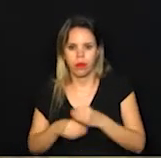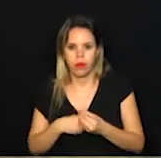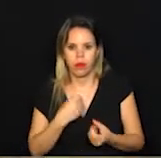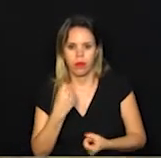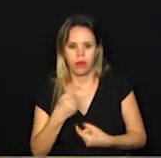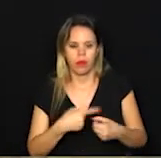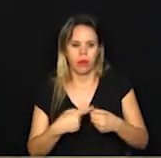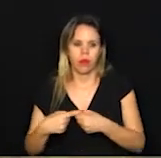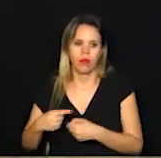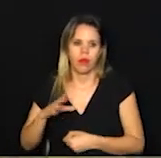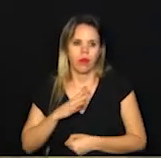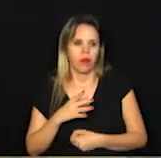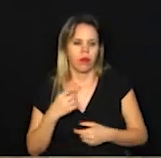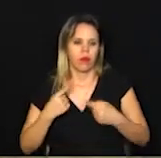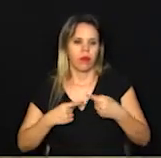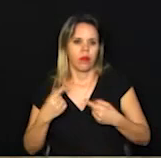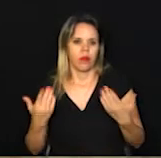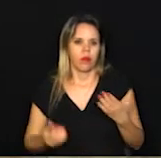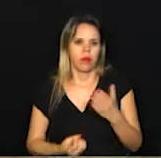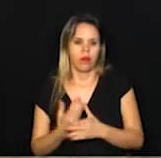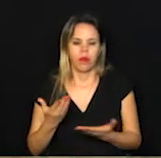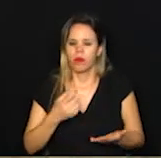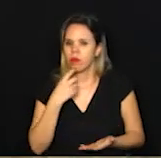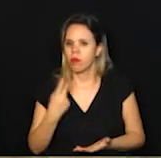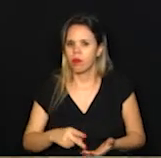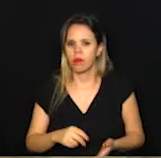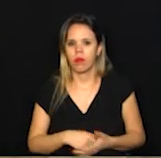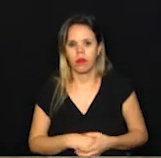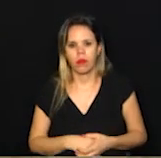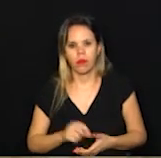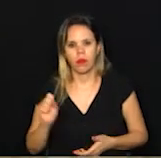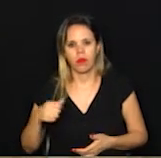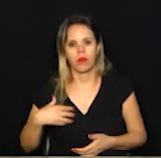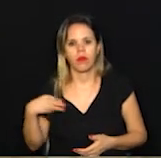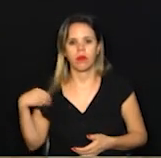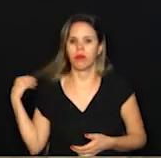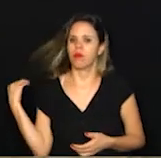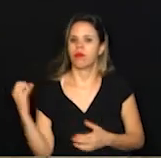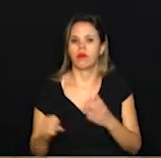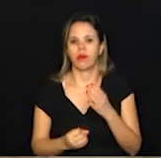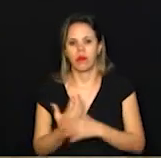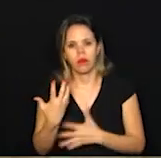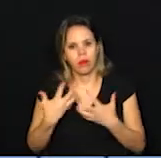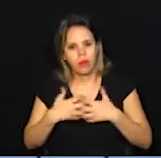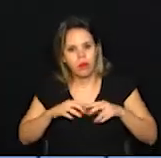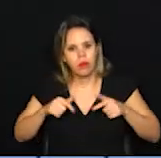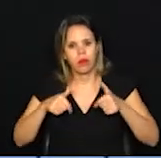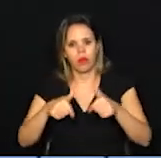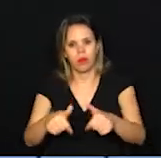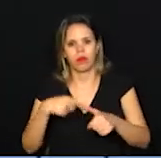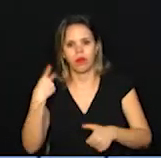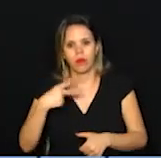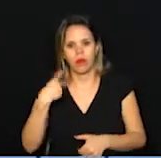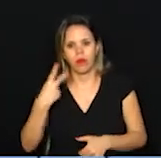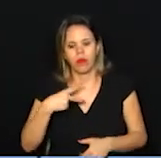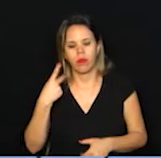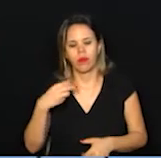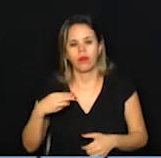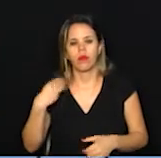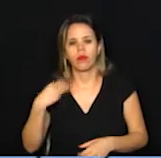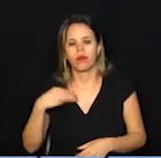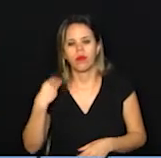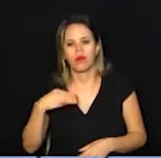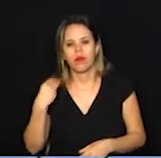alguns municípios, e essa discussão aconteceu aqui em Campinas. Essa discussão aconteceu por iniciativa da vereadora Mariana